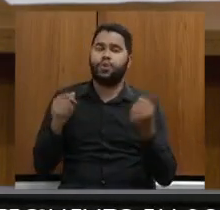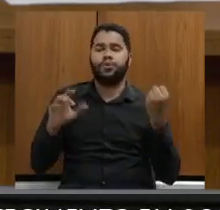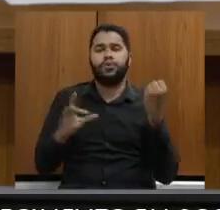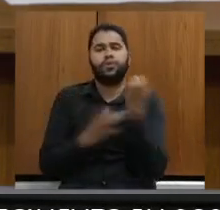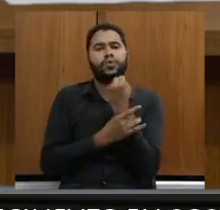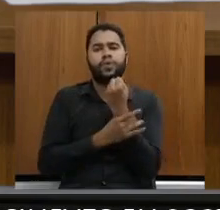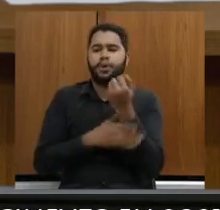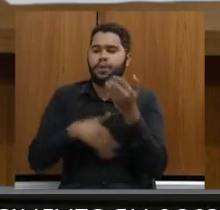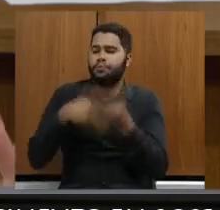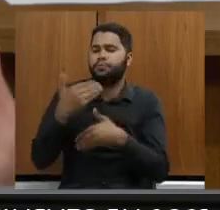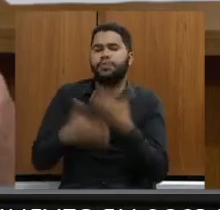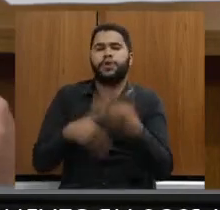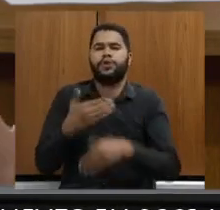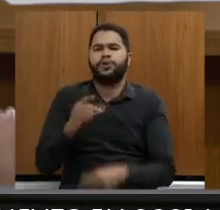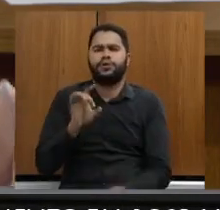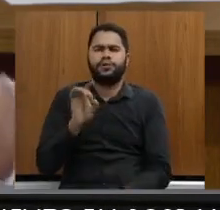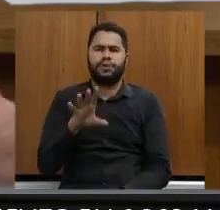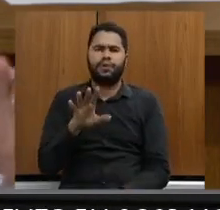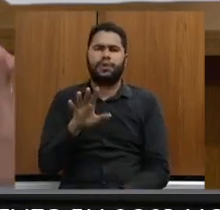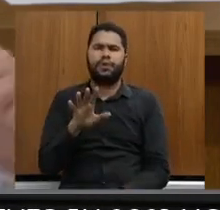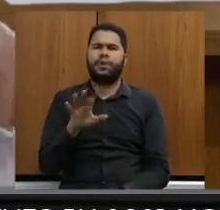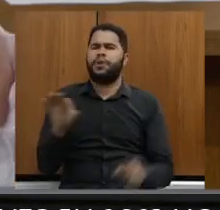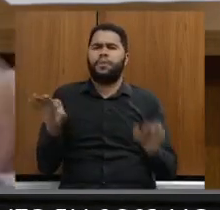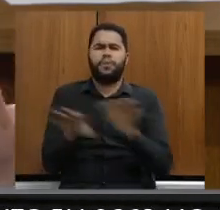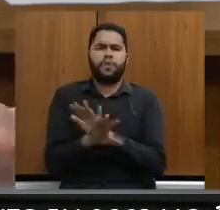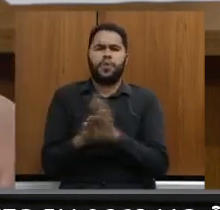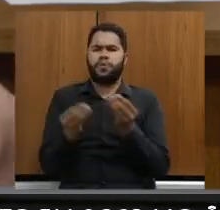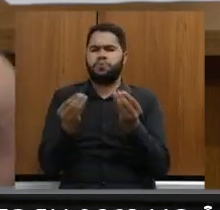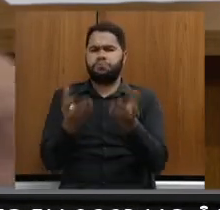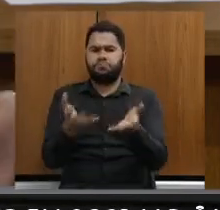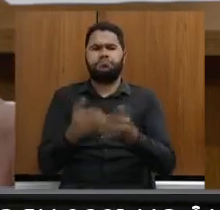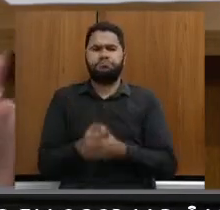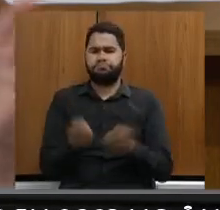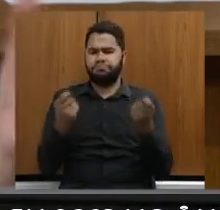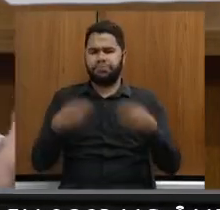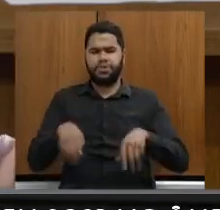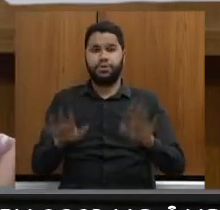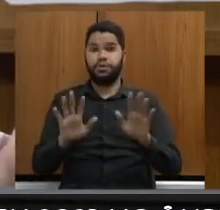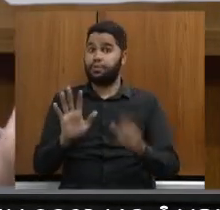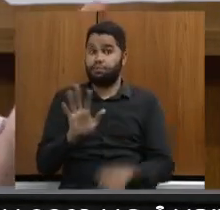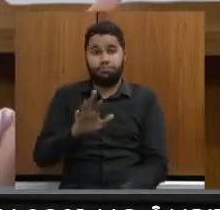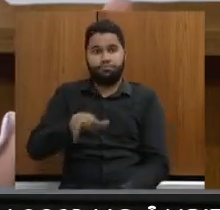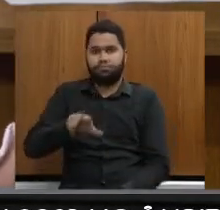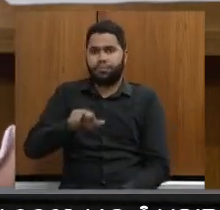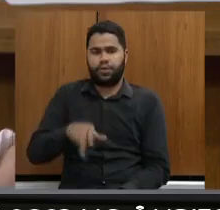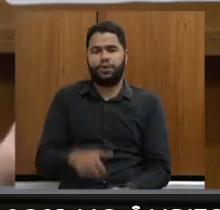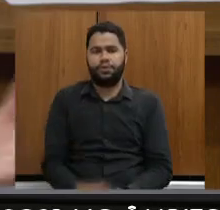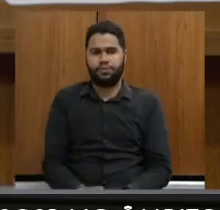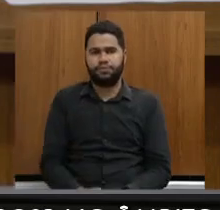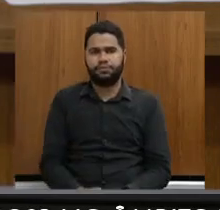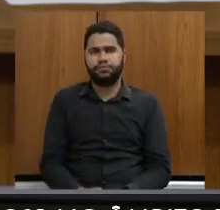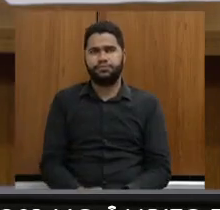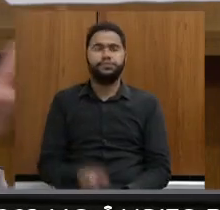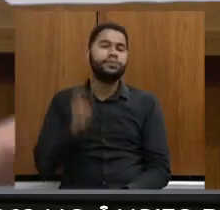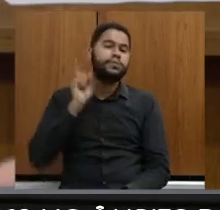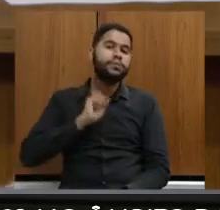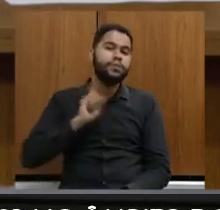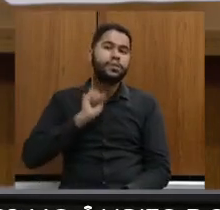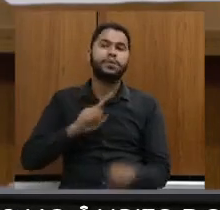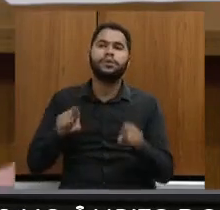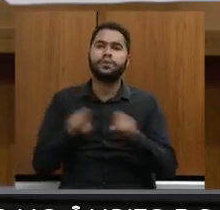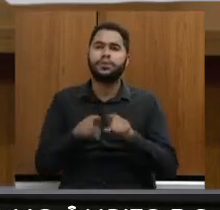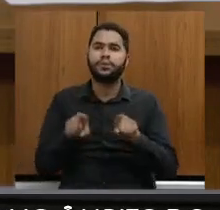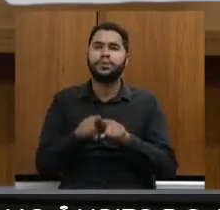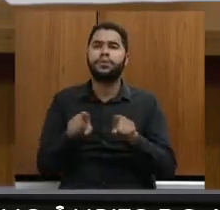tudo isso é um processo não é simplesmente falar se apronta tá aqui não sei fazer mais nada para ver aqui não é porque a minha Gerais